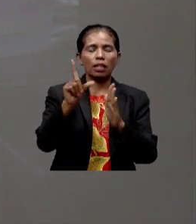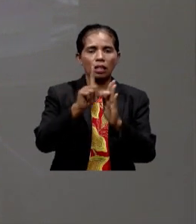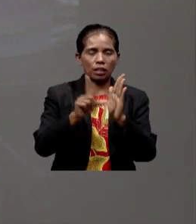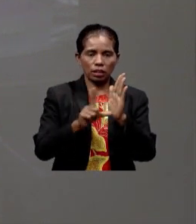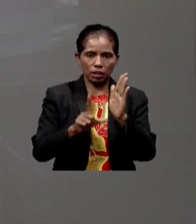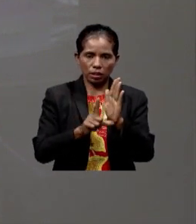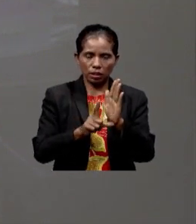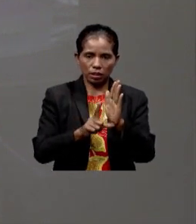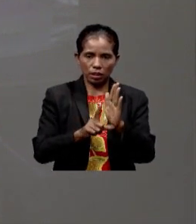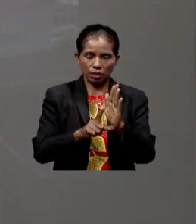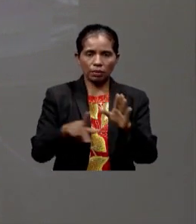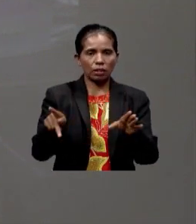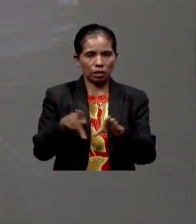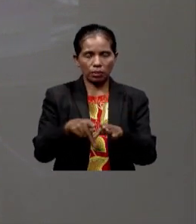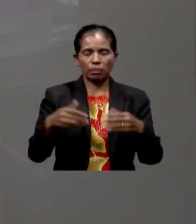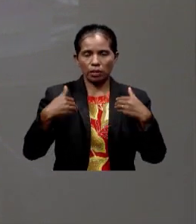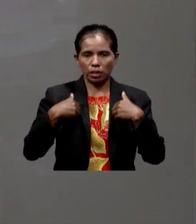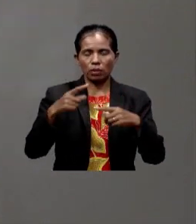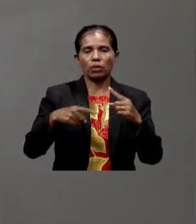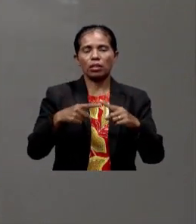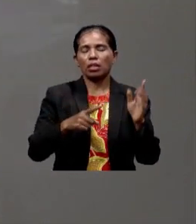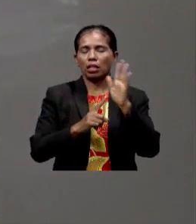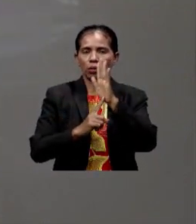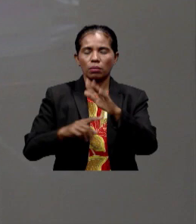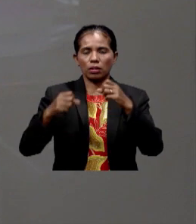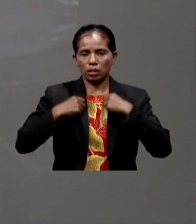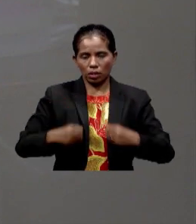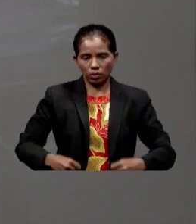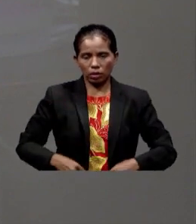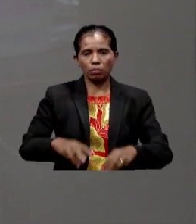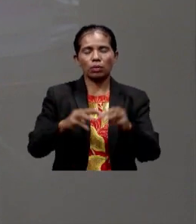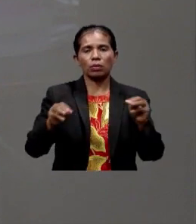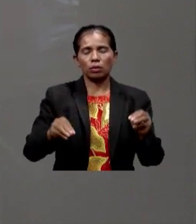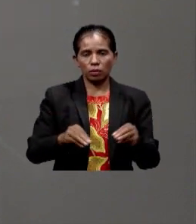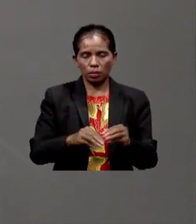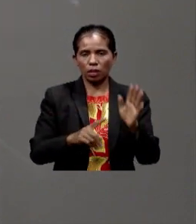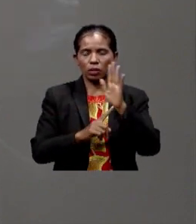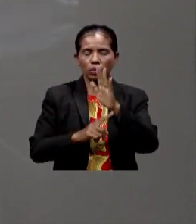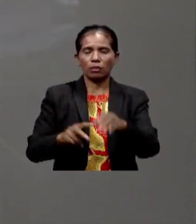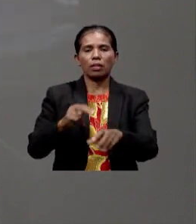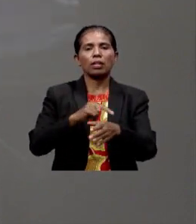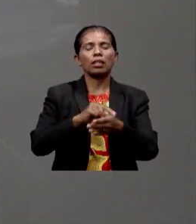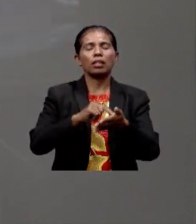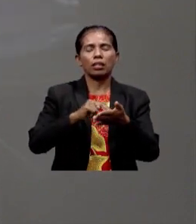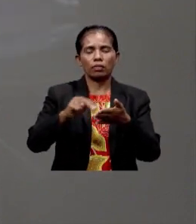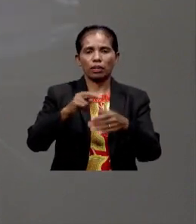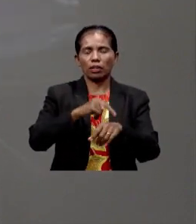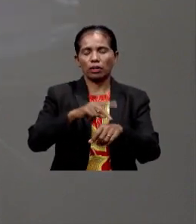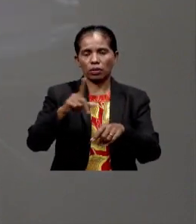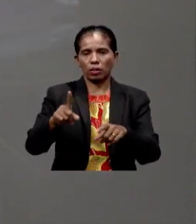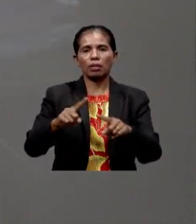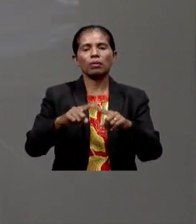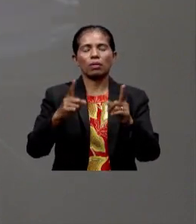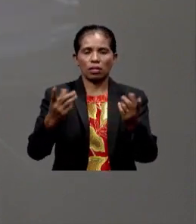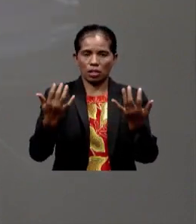wa hira hato oba iha Saudi município e hato oba iha nível nasional, mai be to ohin